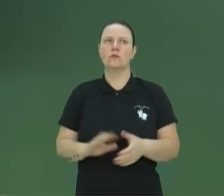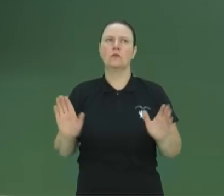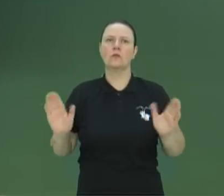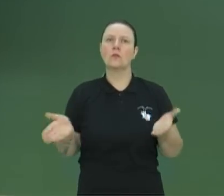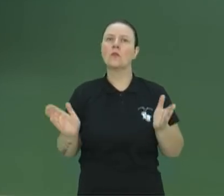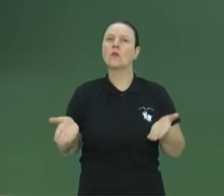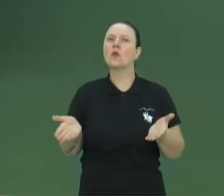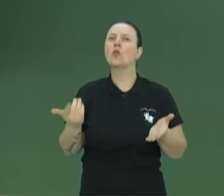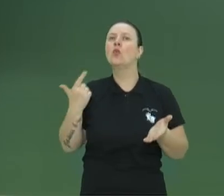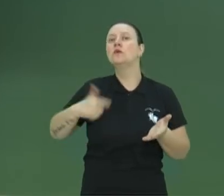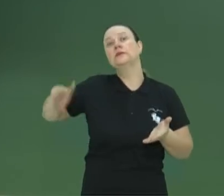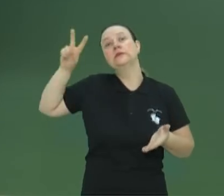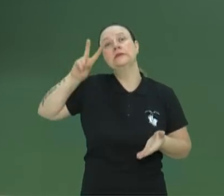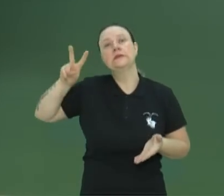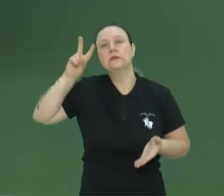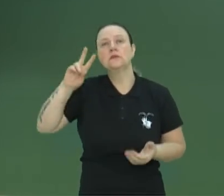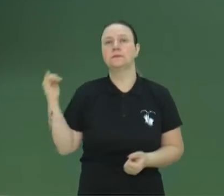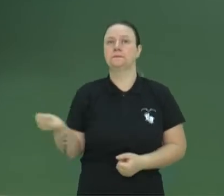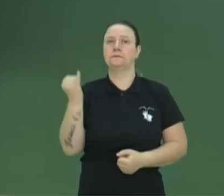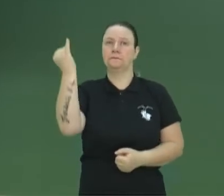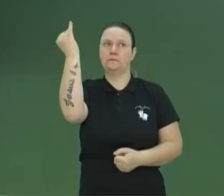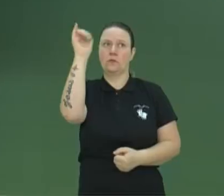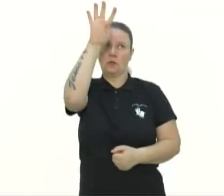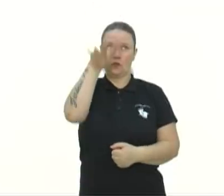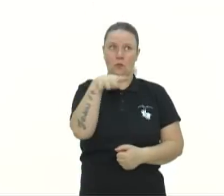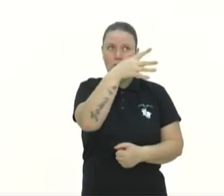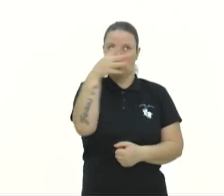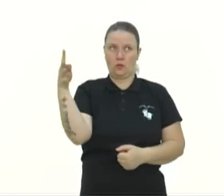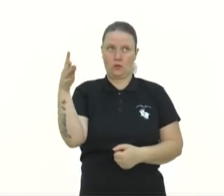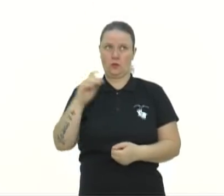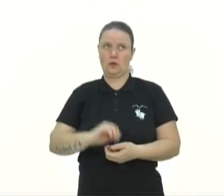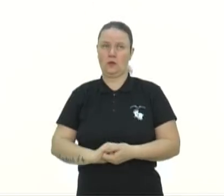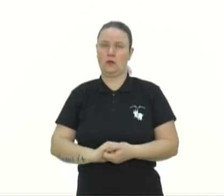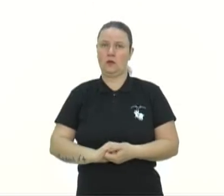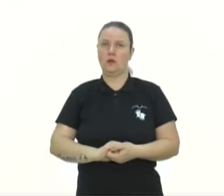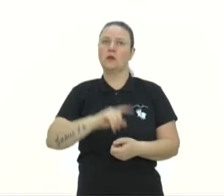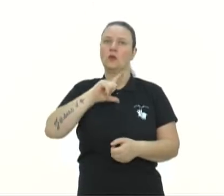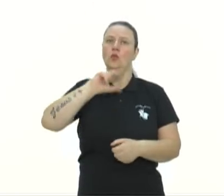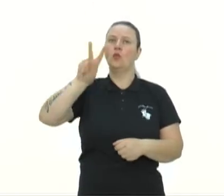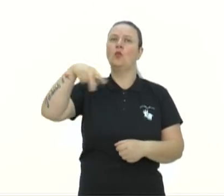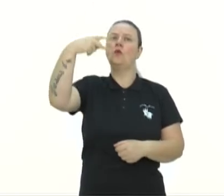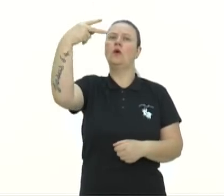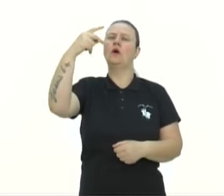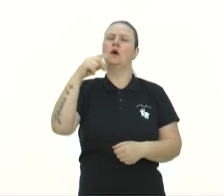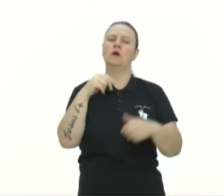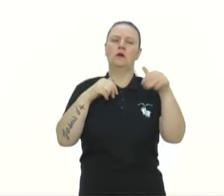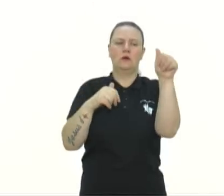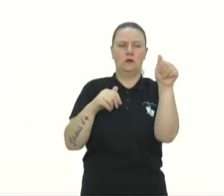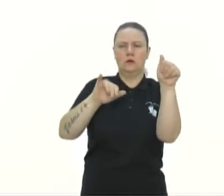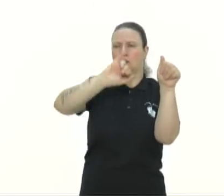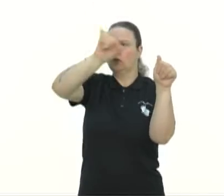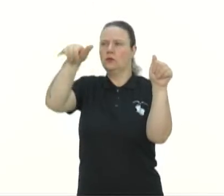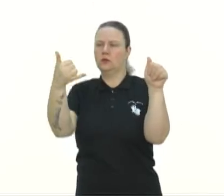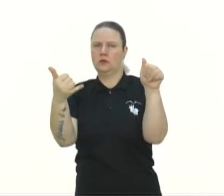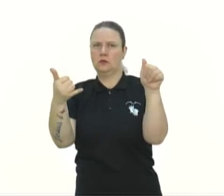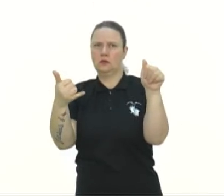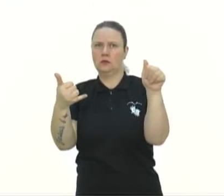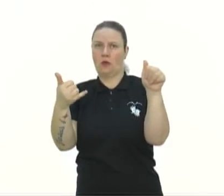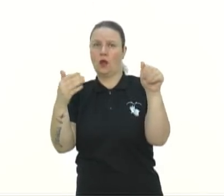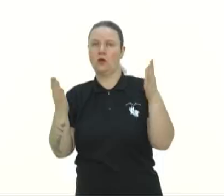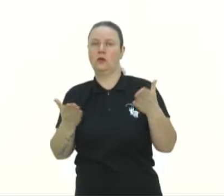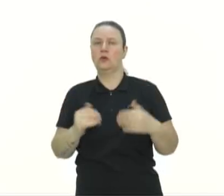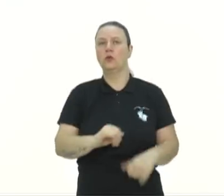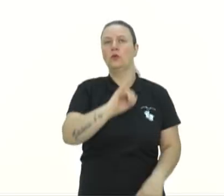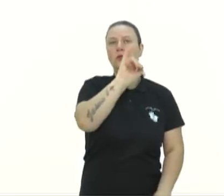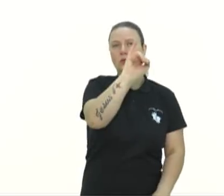Outro lembrete importante aqui sobre matriz, olha. Em uma matriz quadrada, né, os elementos A e J, quando I é igual a J, né,